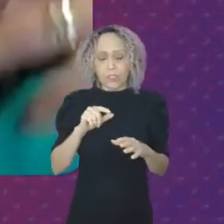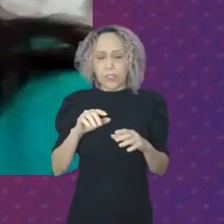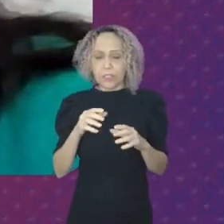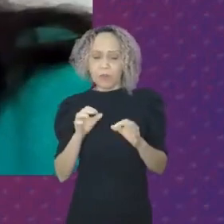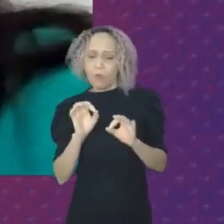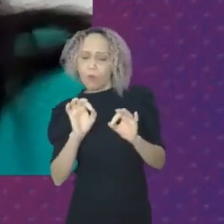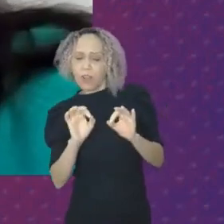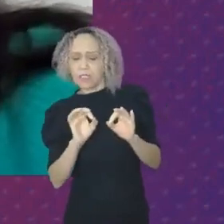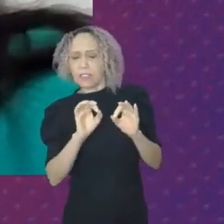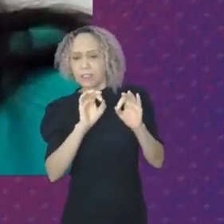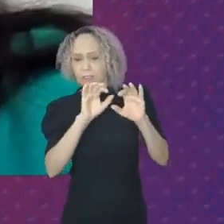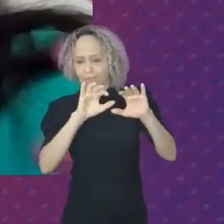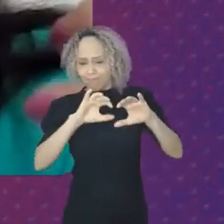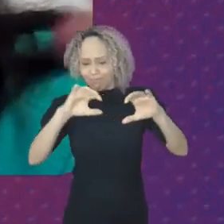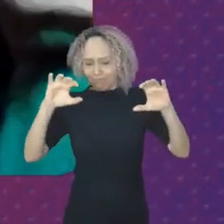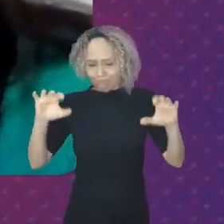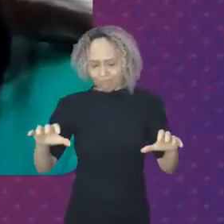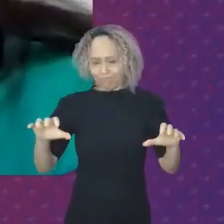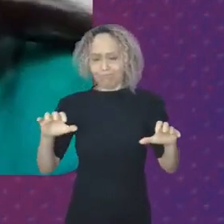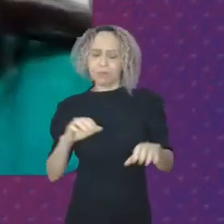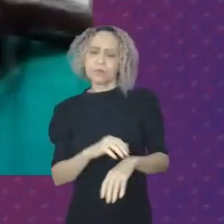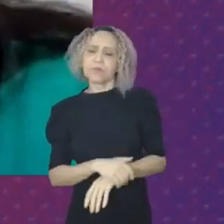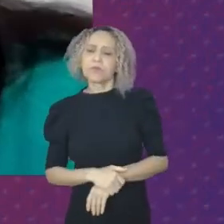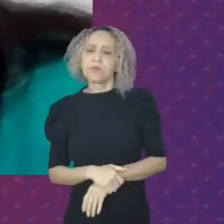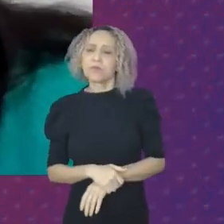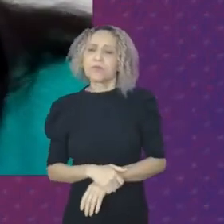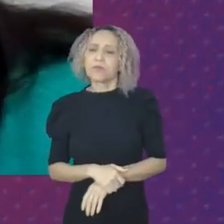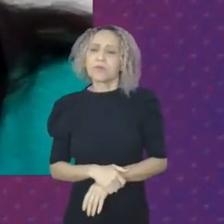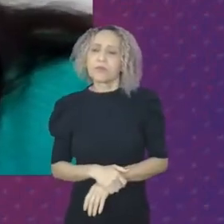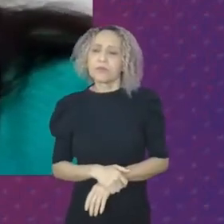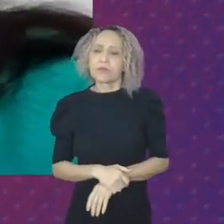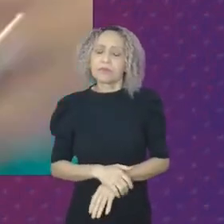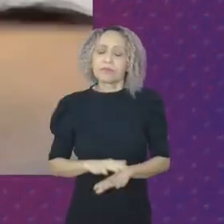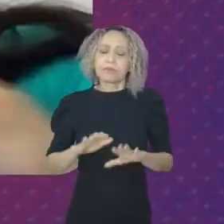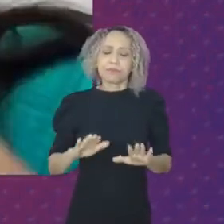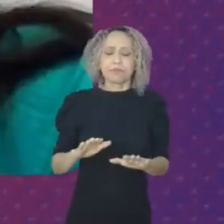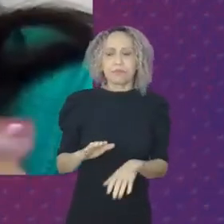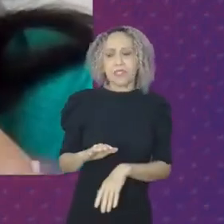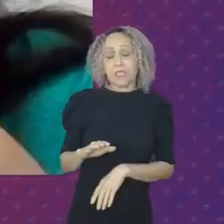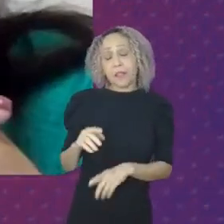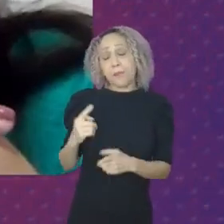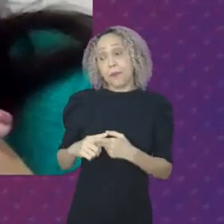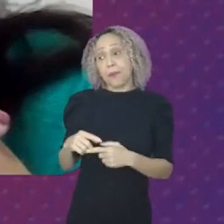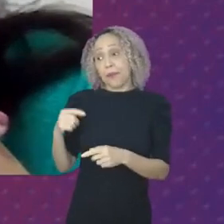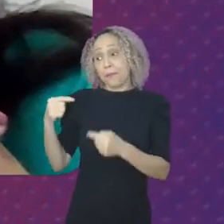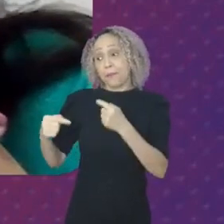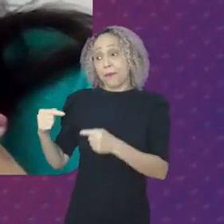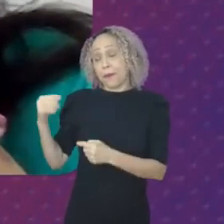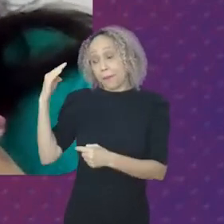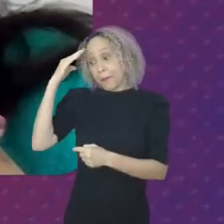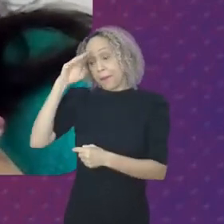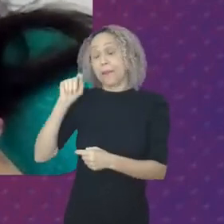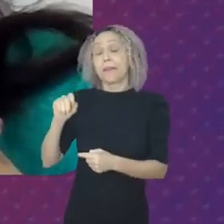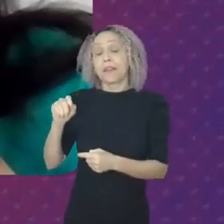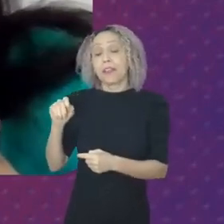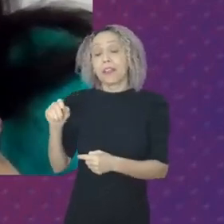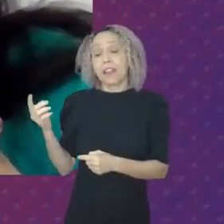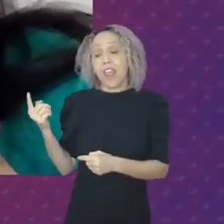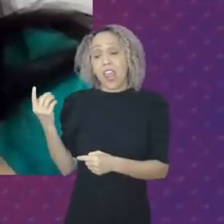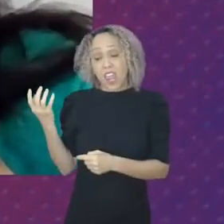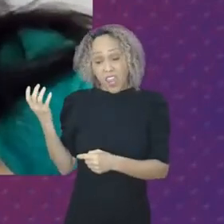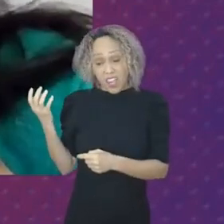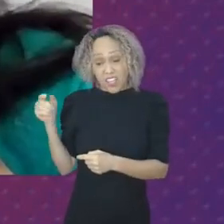bolsonarista, que vinha com aquele sentido de desmonte, né, da política do 180. Então,